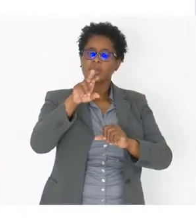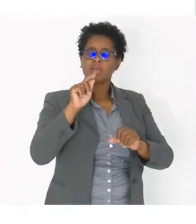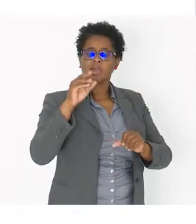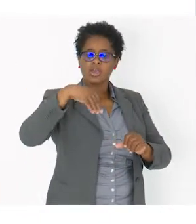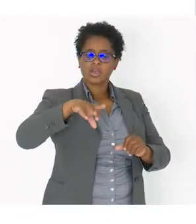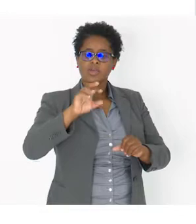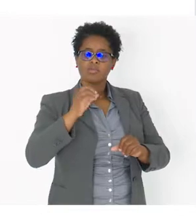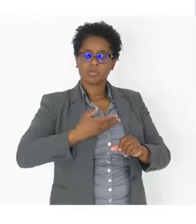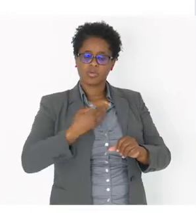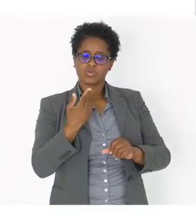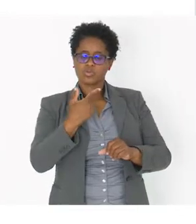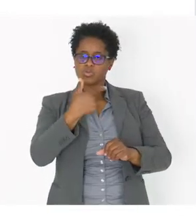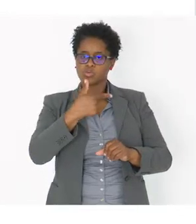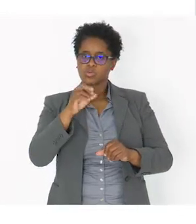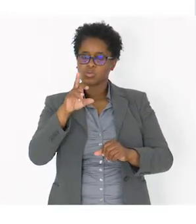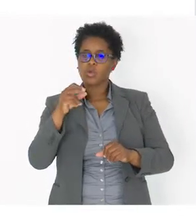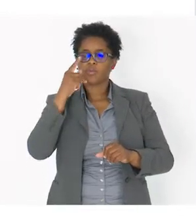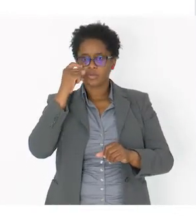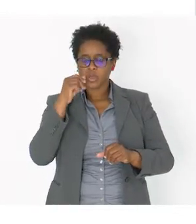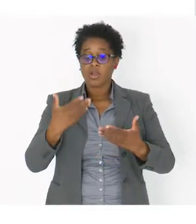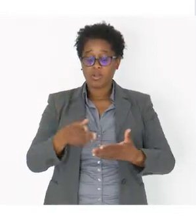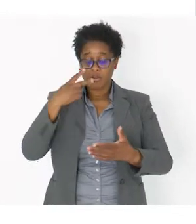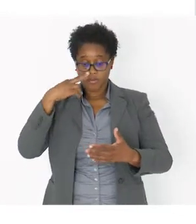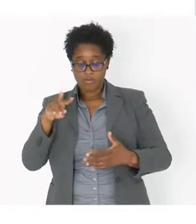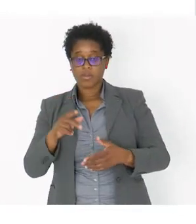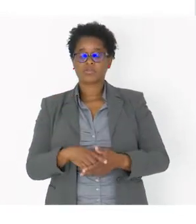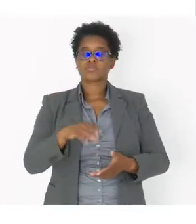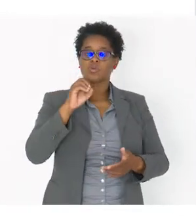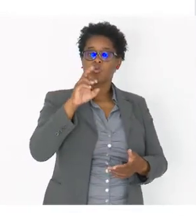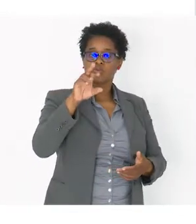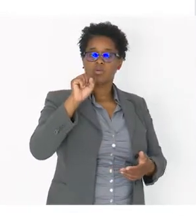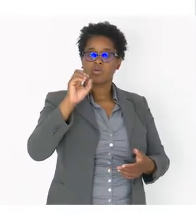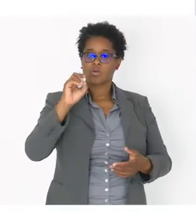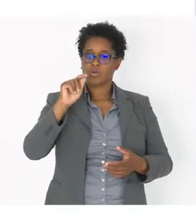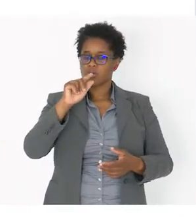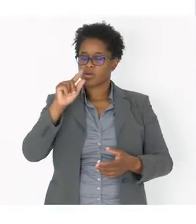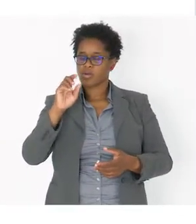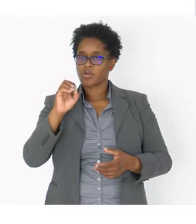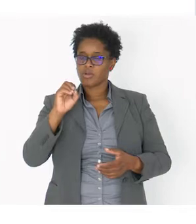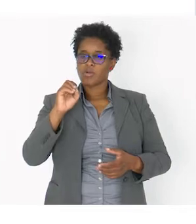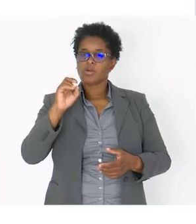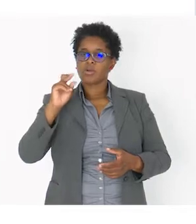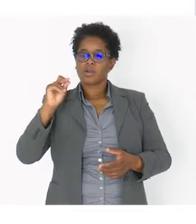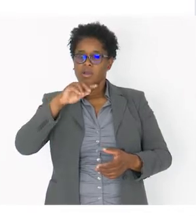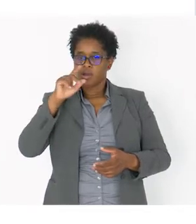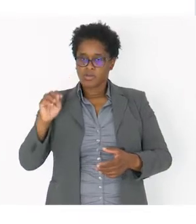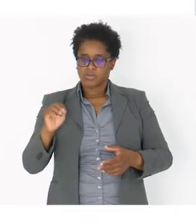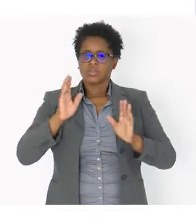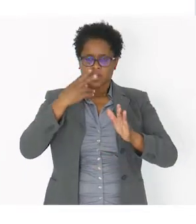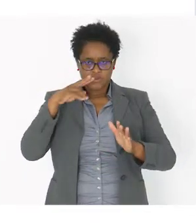reprodutor masculino. Agora vamos ver os órgãos. Já vimos que existem